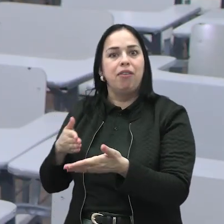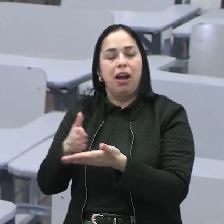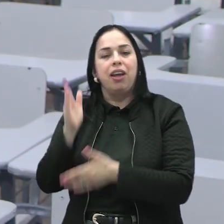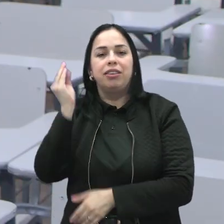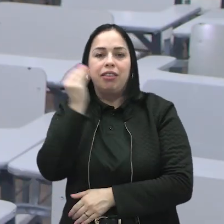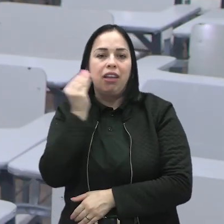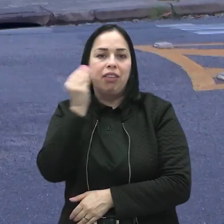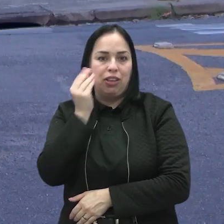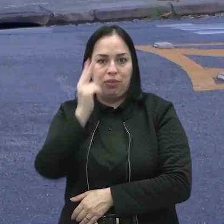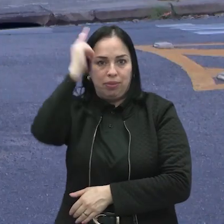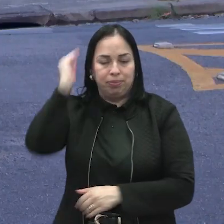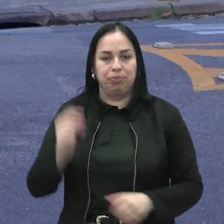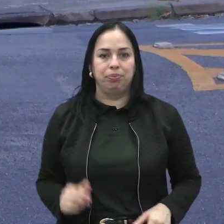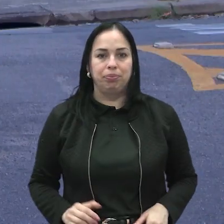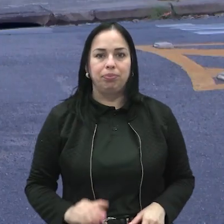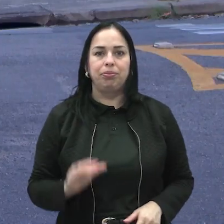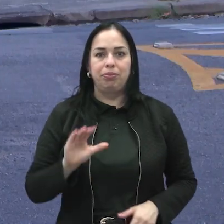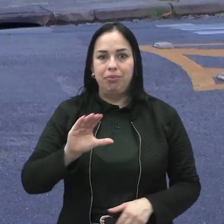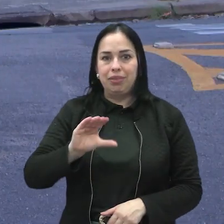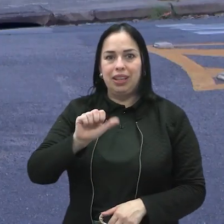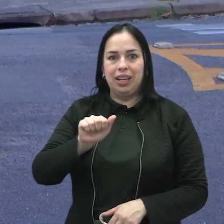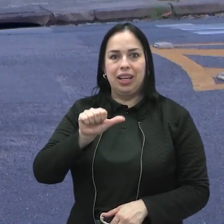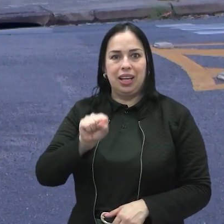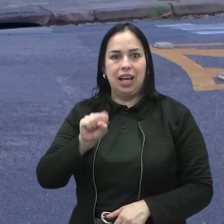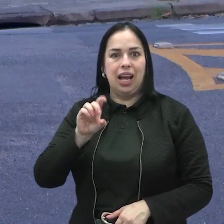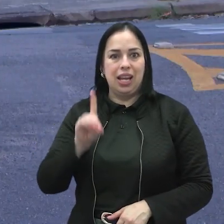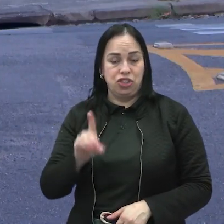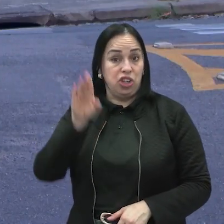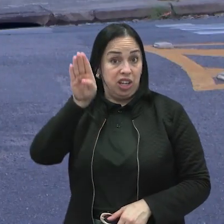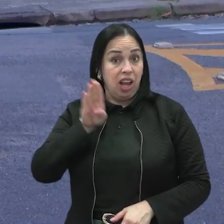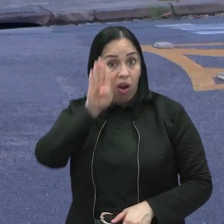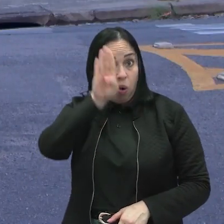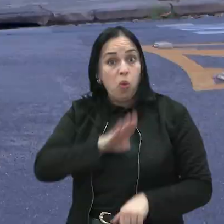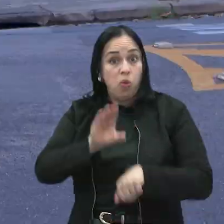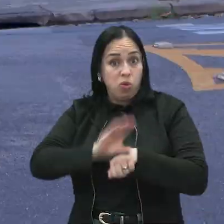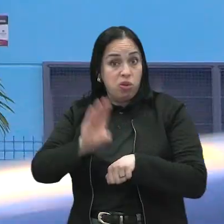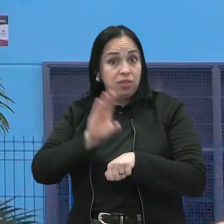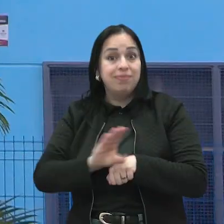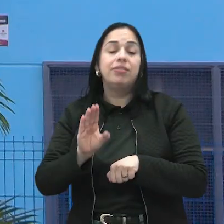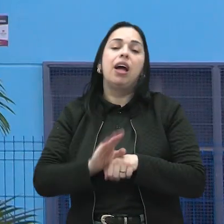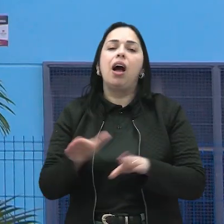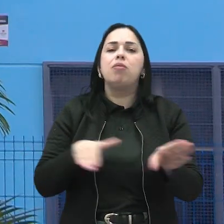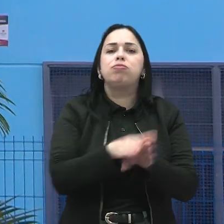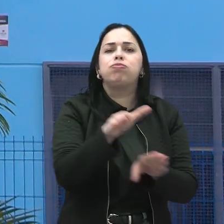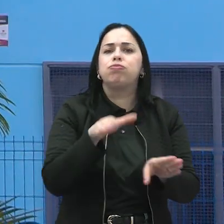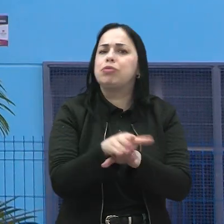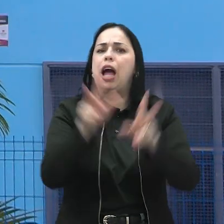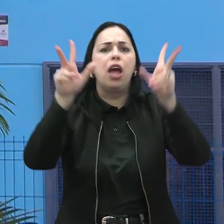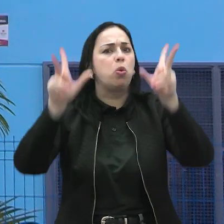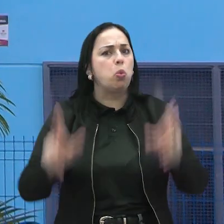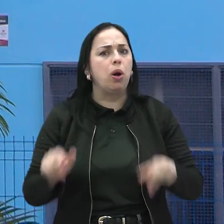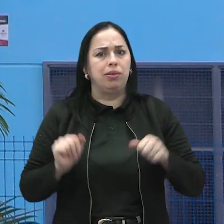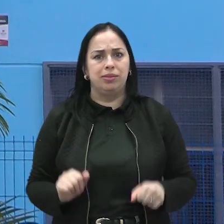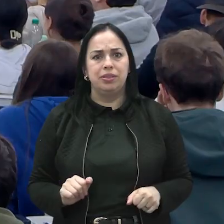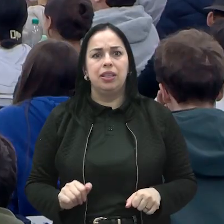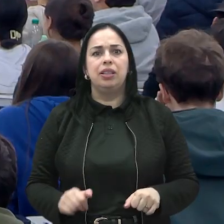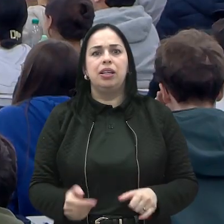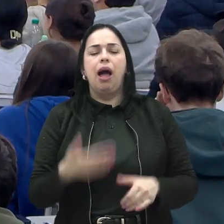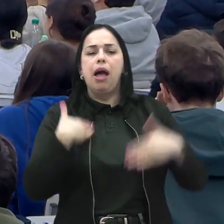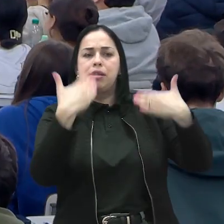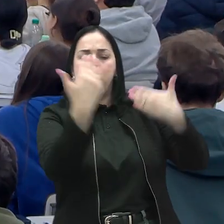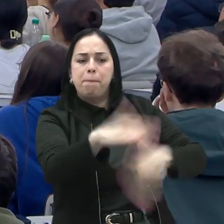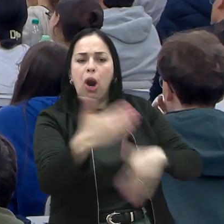final para o vestibular. No CASD, um cursinho popular e gratuito, a orientação é a mesma.